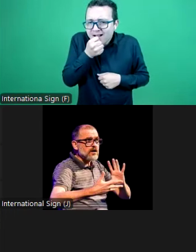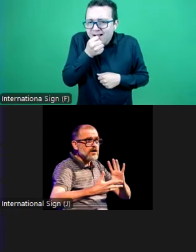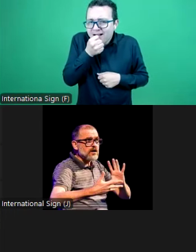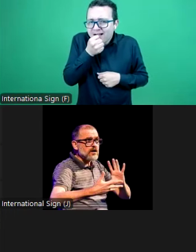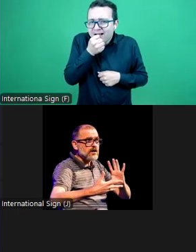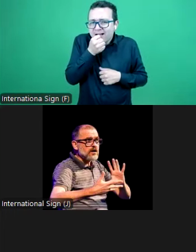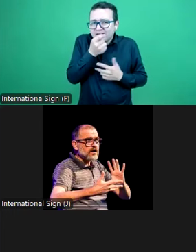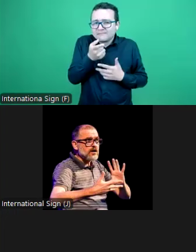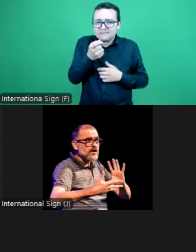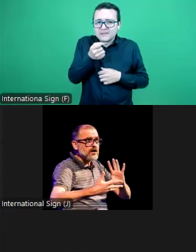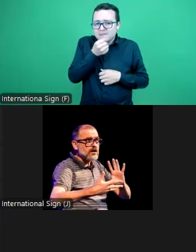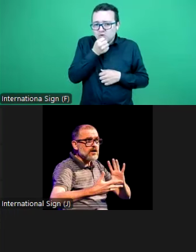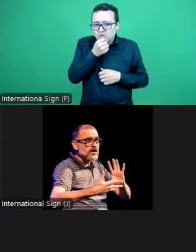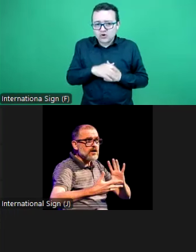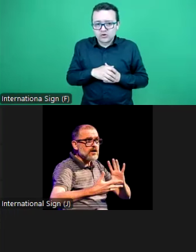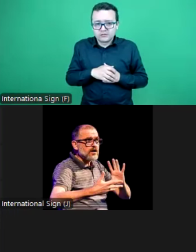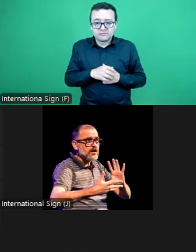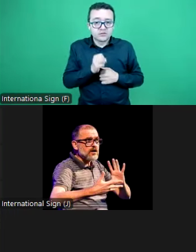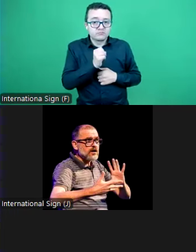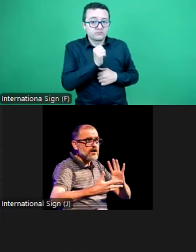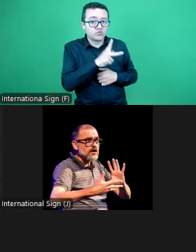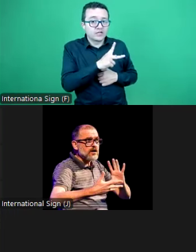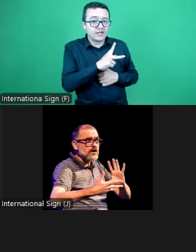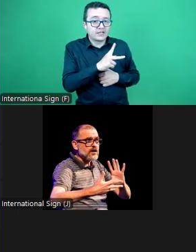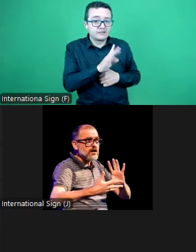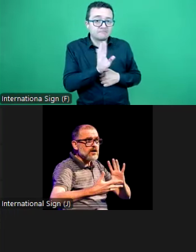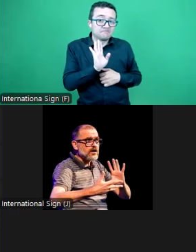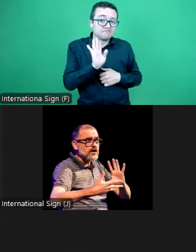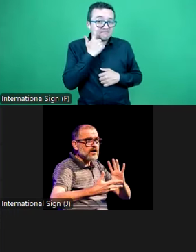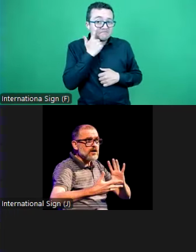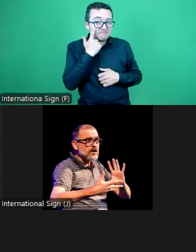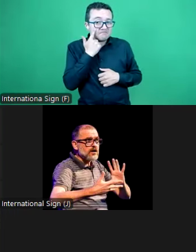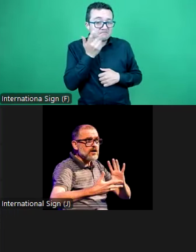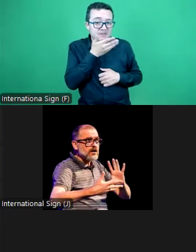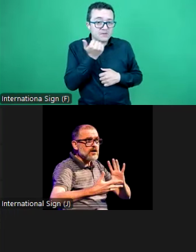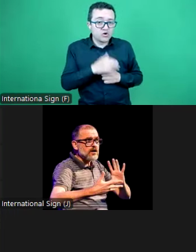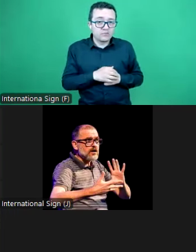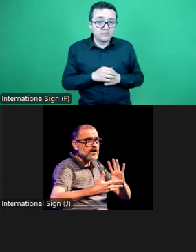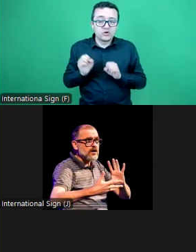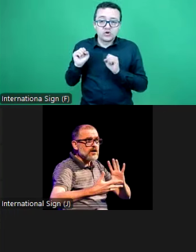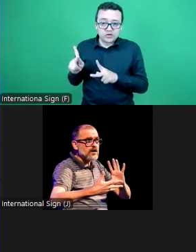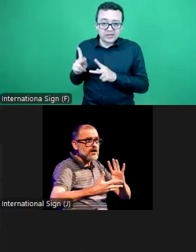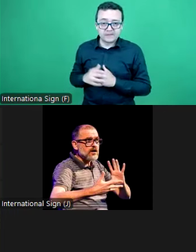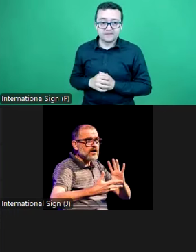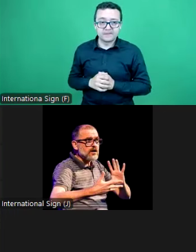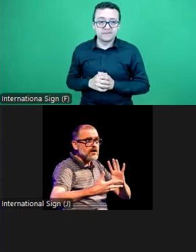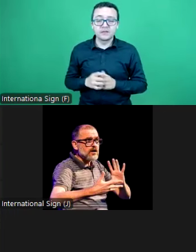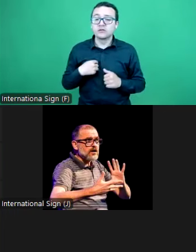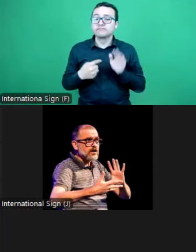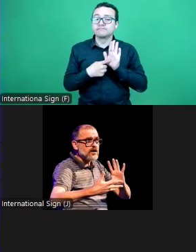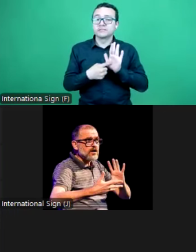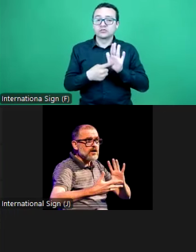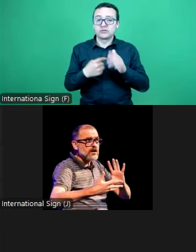perto do microfone. Ok, ahí está un poquito mejor. Melhorou um pouco. Me presento, mi nombre es